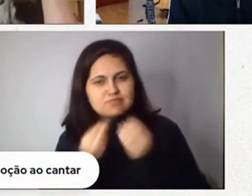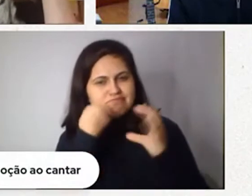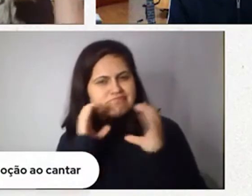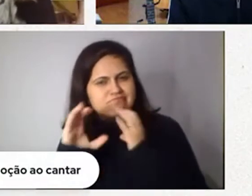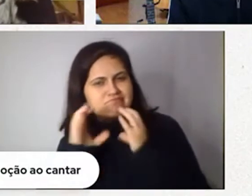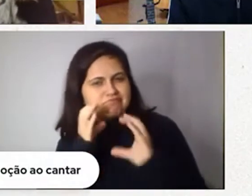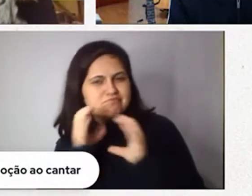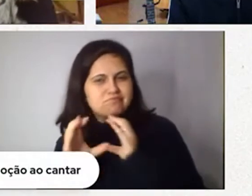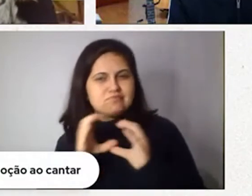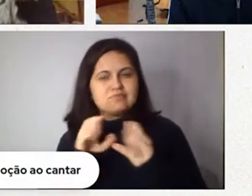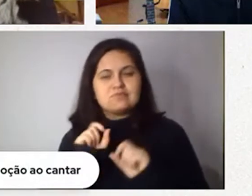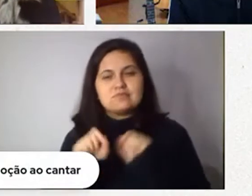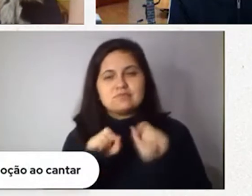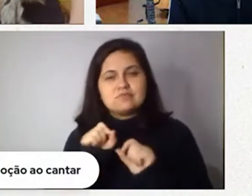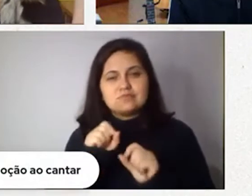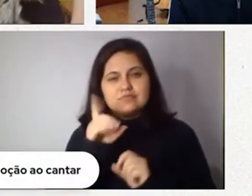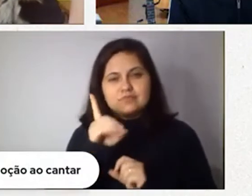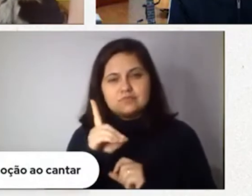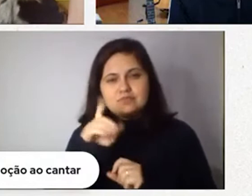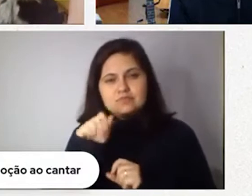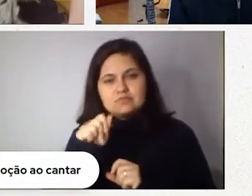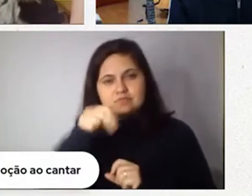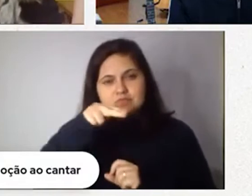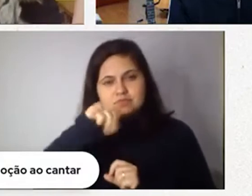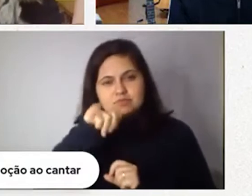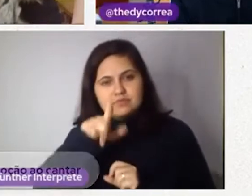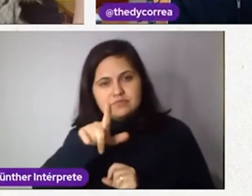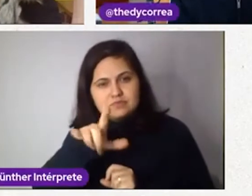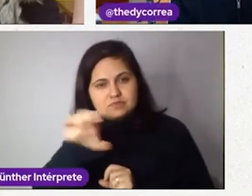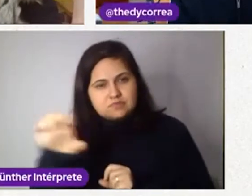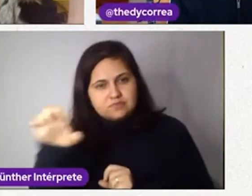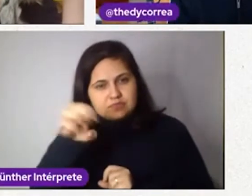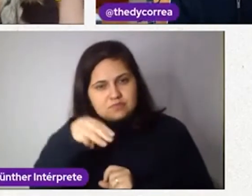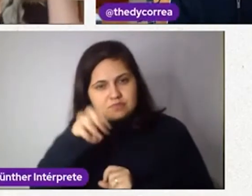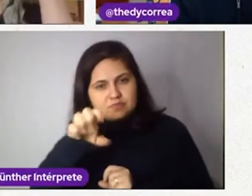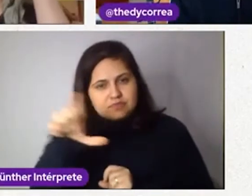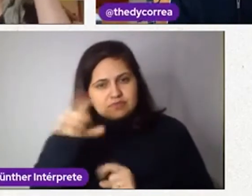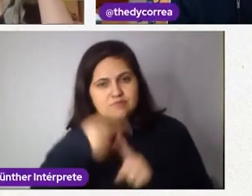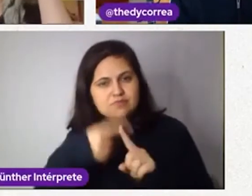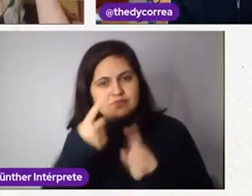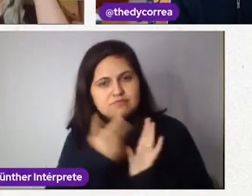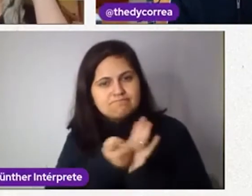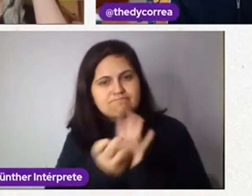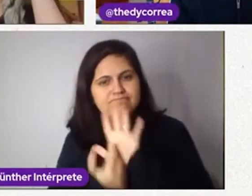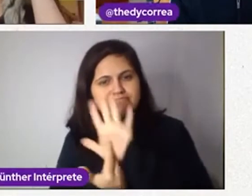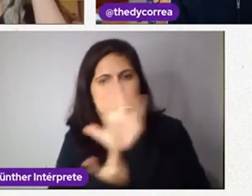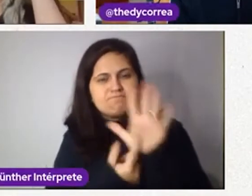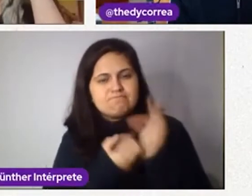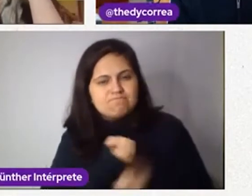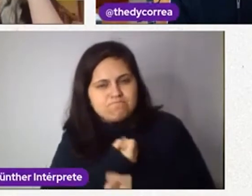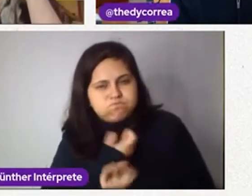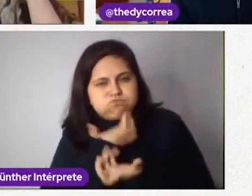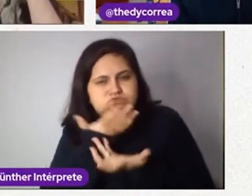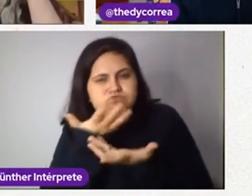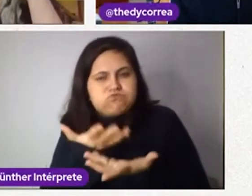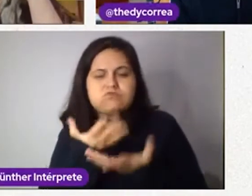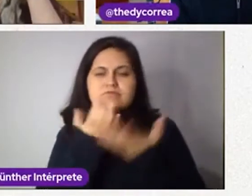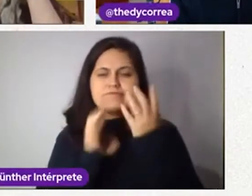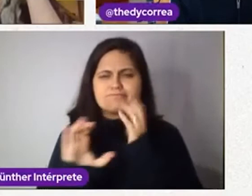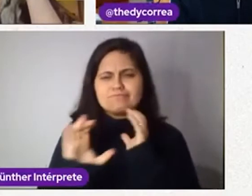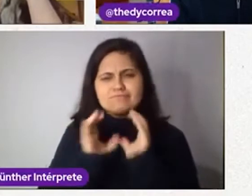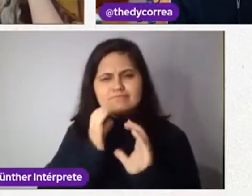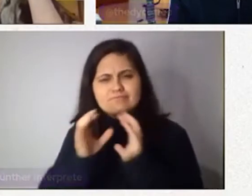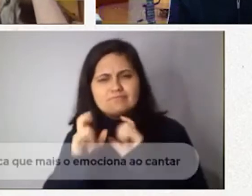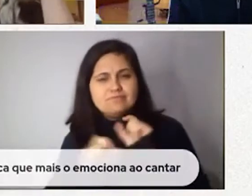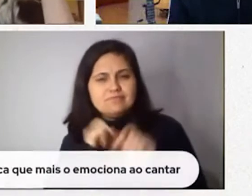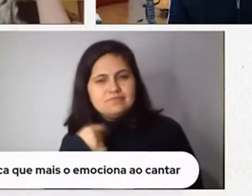canta. Aqui a Daniele Mel, pois sempre demonstra emoção ao cantar. Então, isso também, né, é o que a